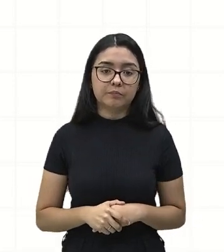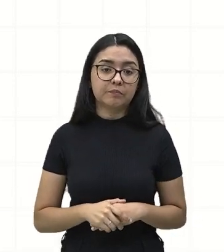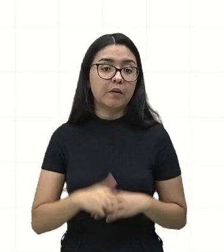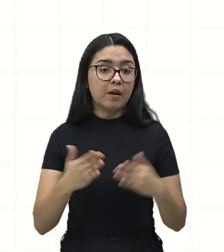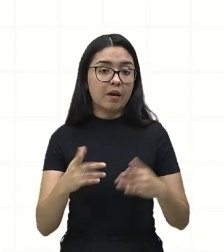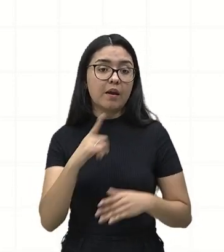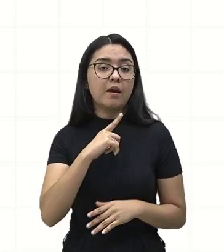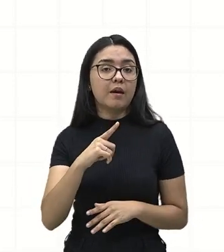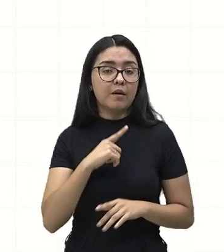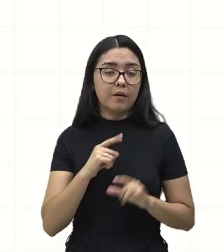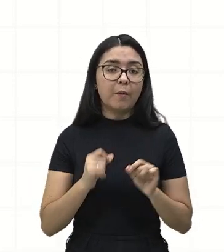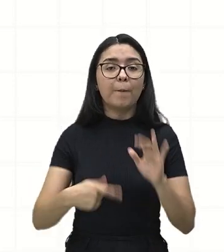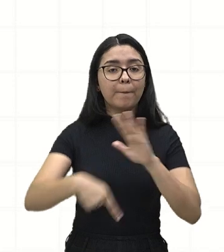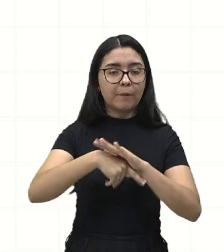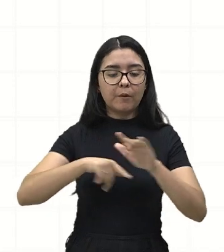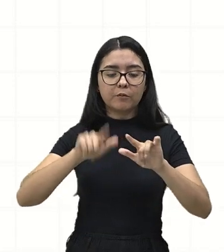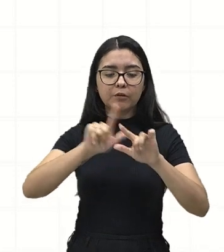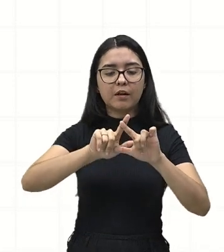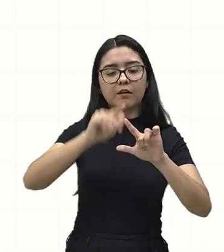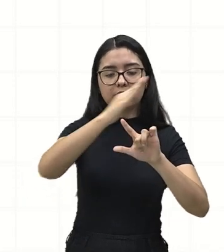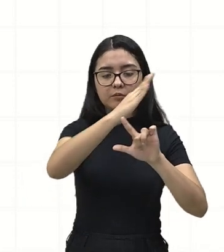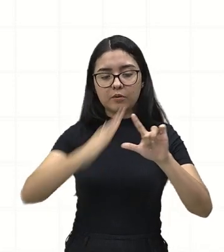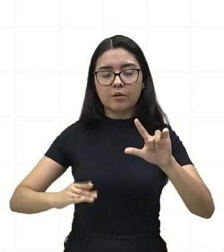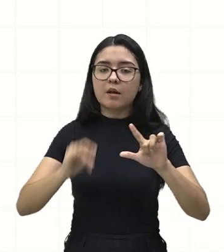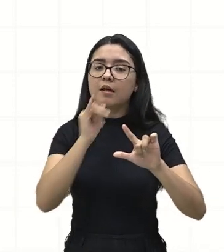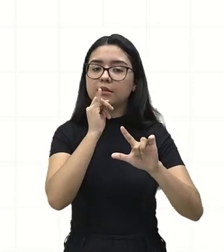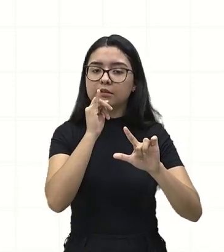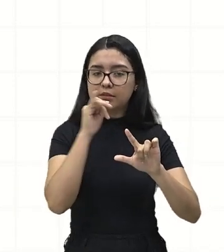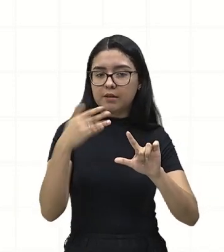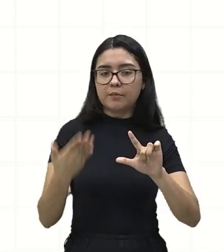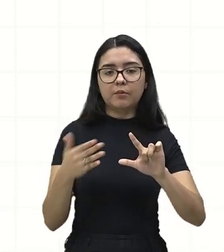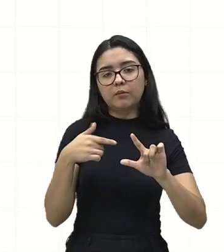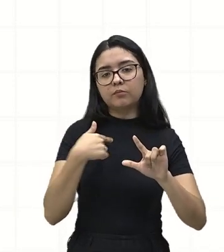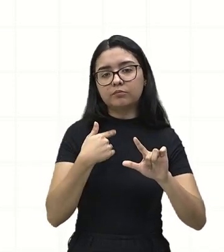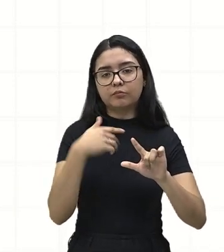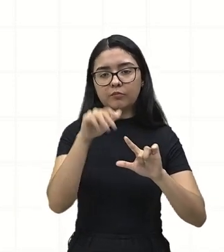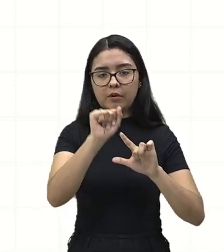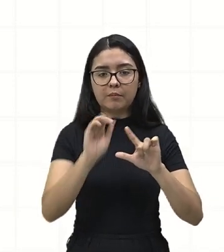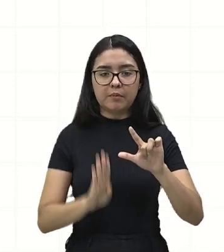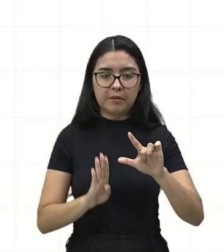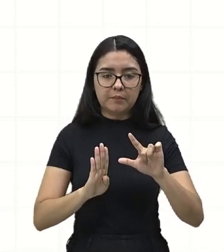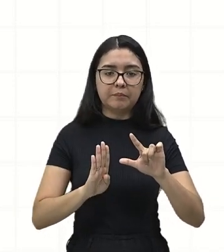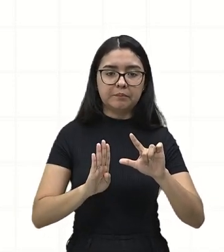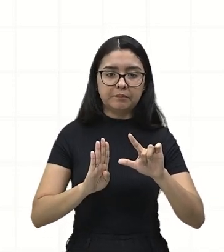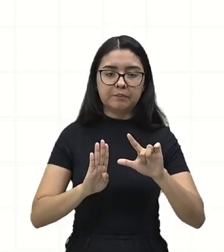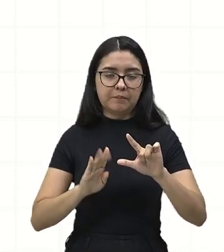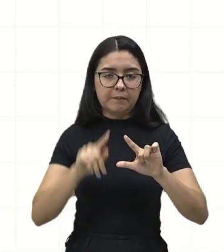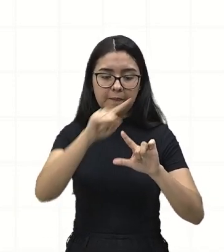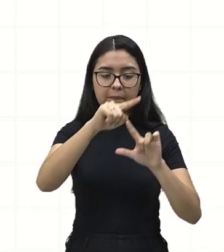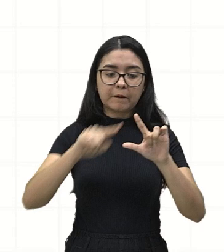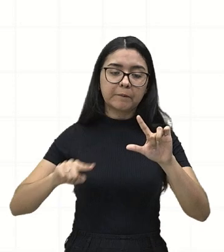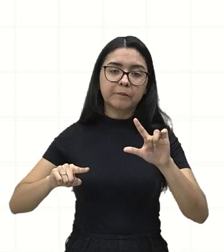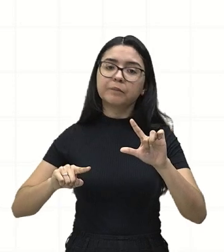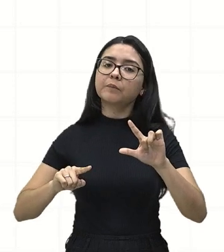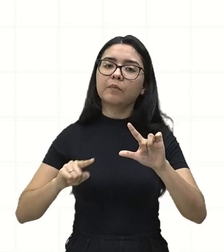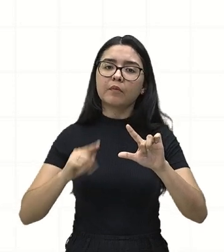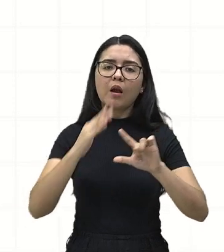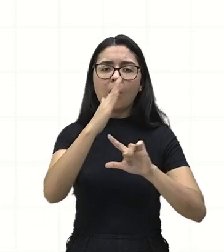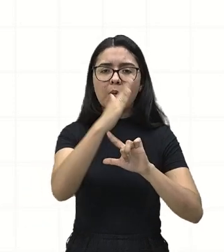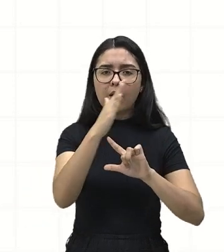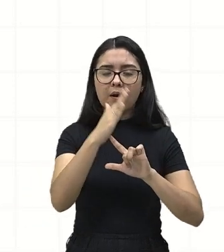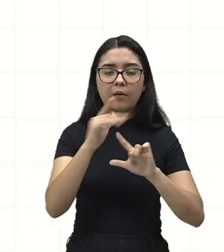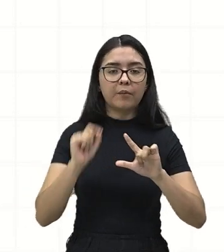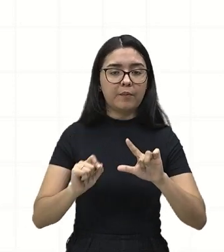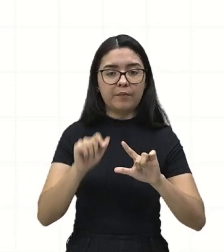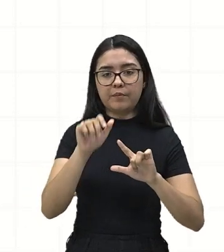seriam os lados do triângulo, né? Seria, por exemplo, esse lado aqui, aqui ó, seria essa reta, e aqui nós